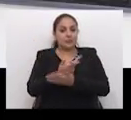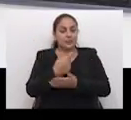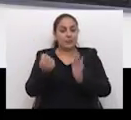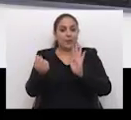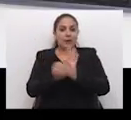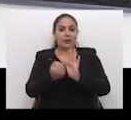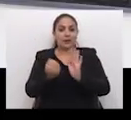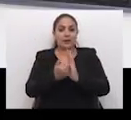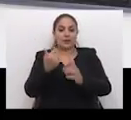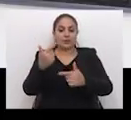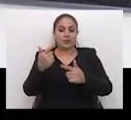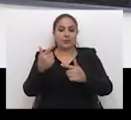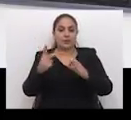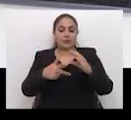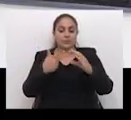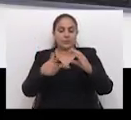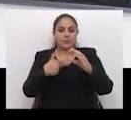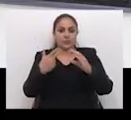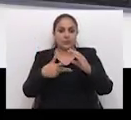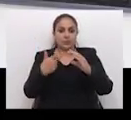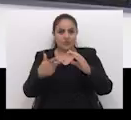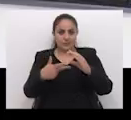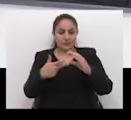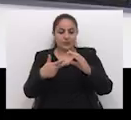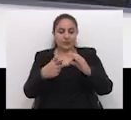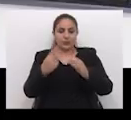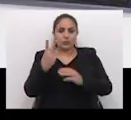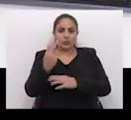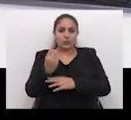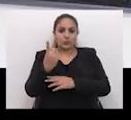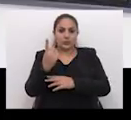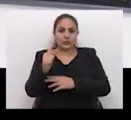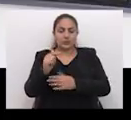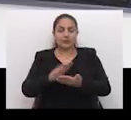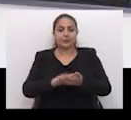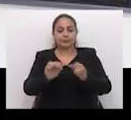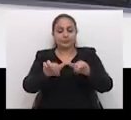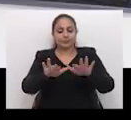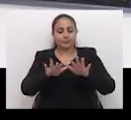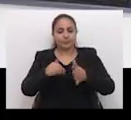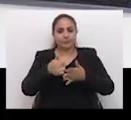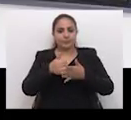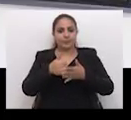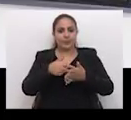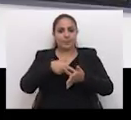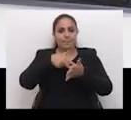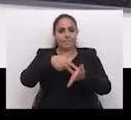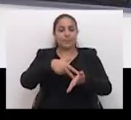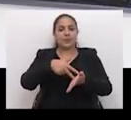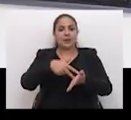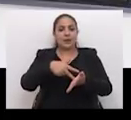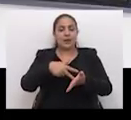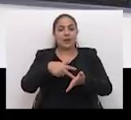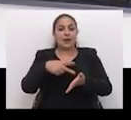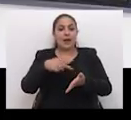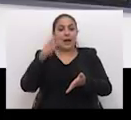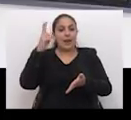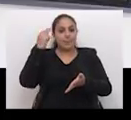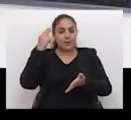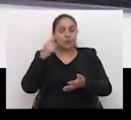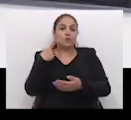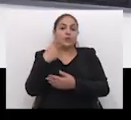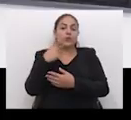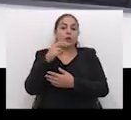que marcaram o trabalho legislativo em 2017. Em seu grande expediente de abril, o vereador Renato